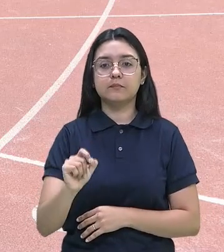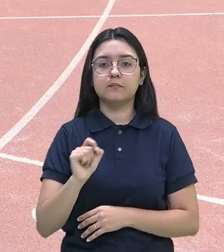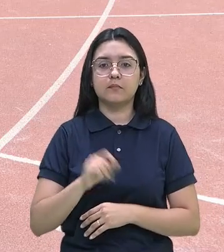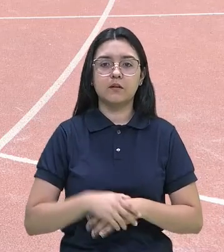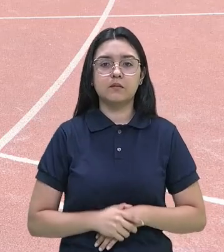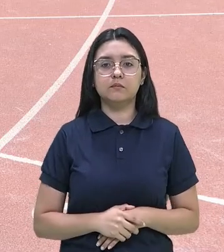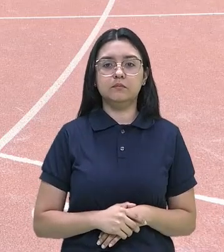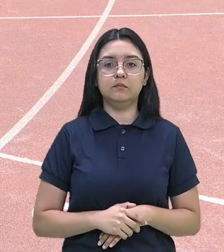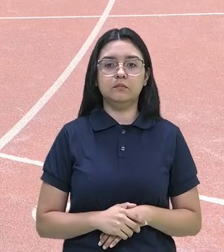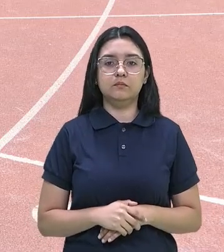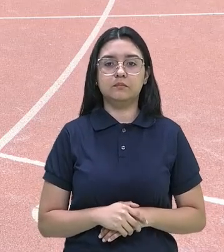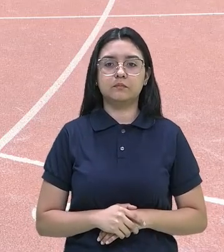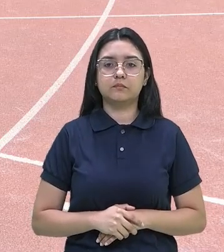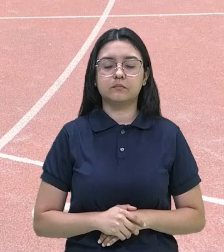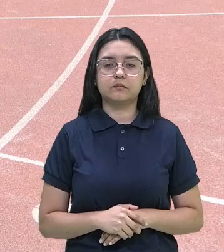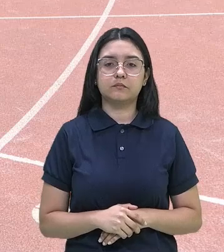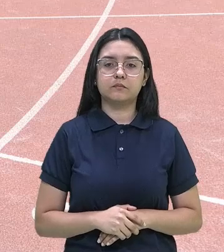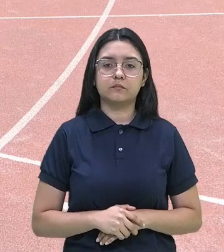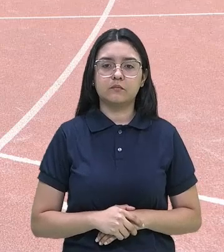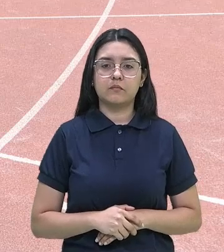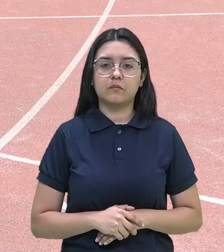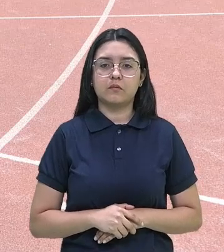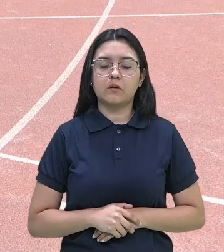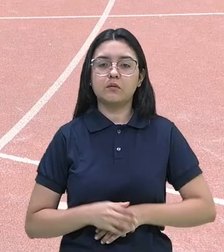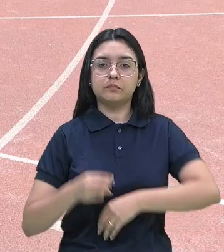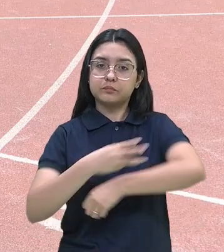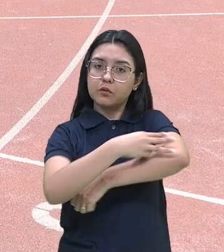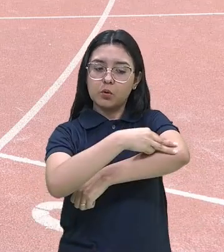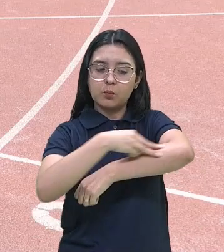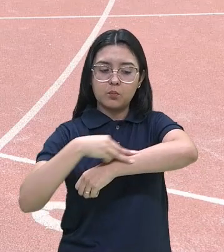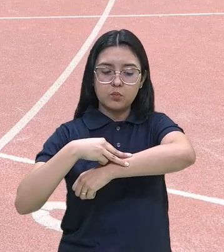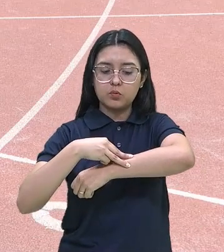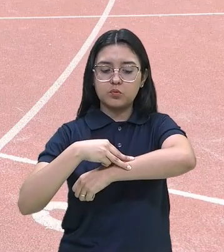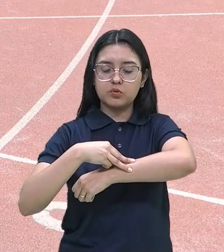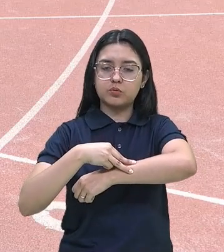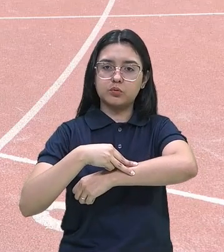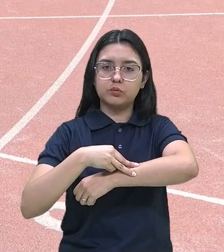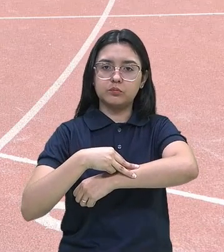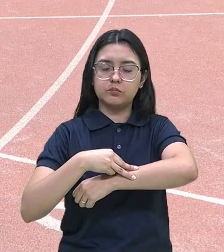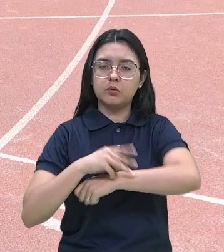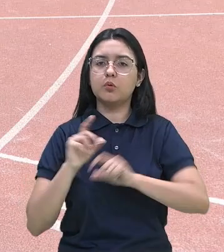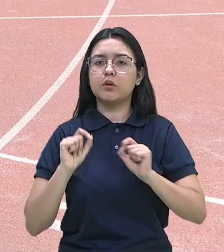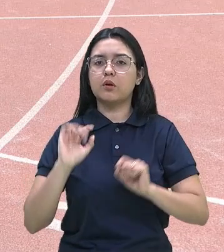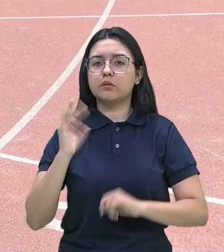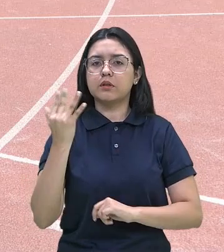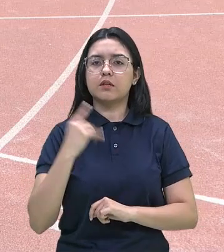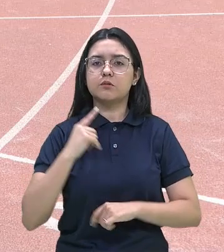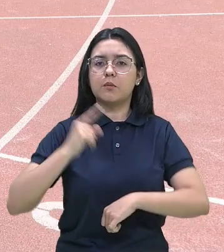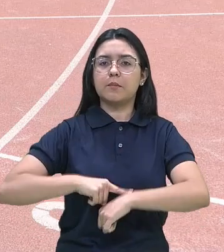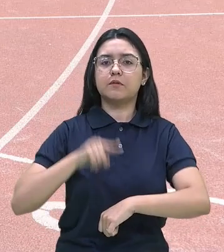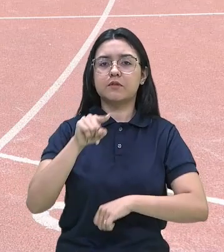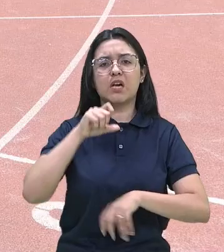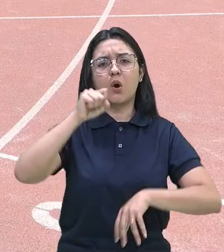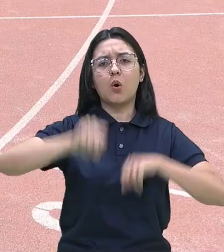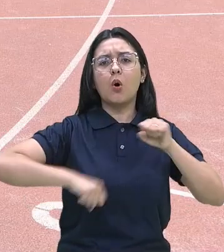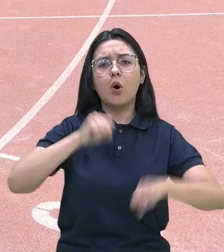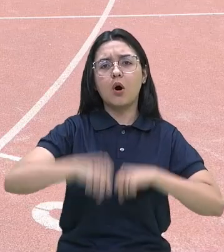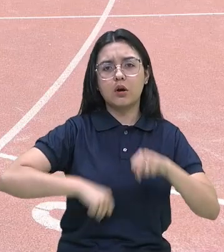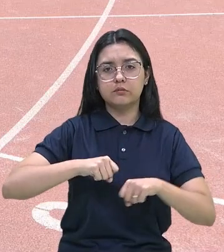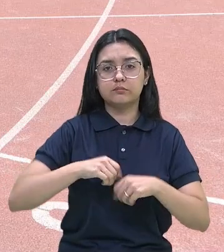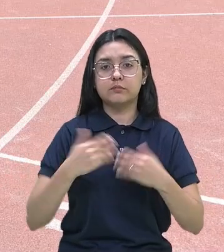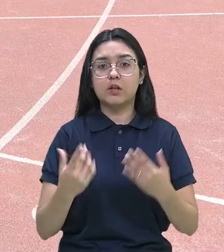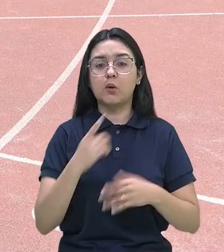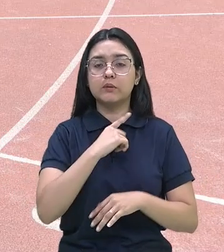que acontece nos seus músculos quando você corre? Então, nós temos aqui uma série